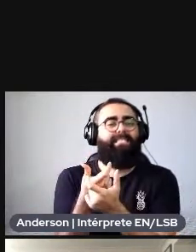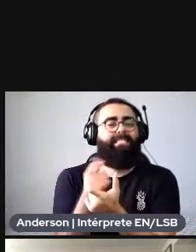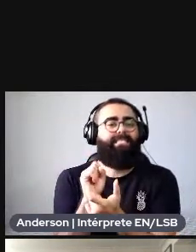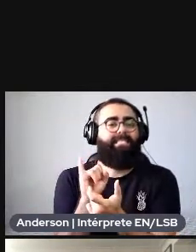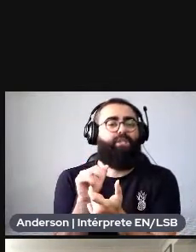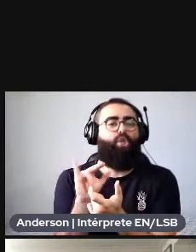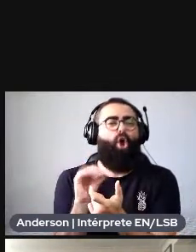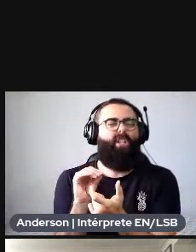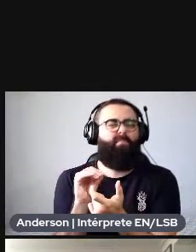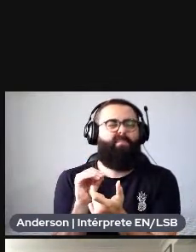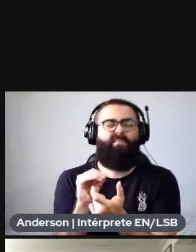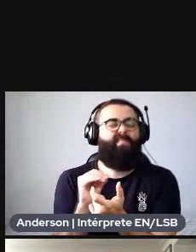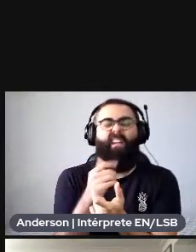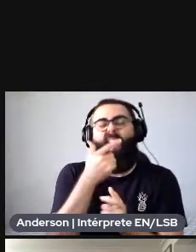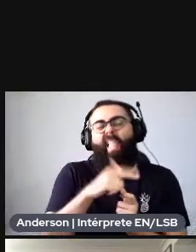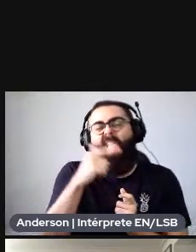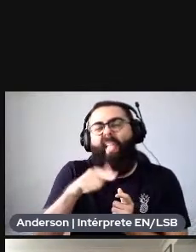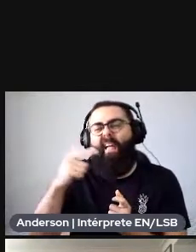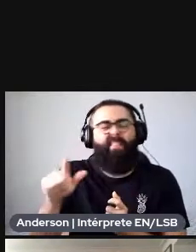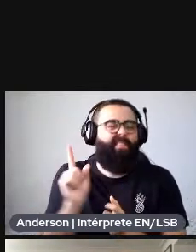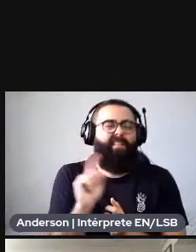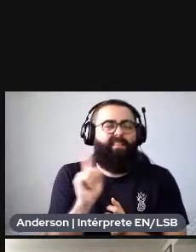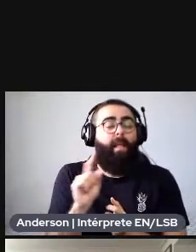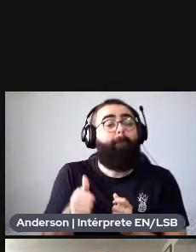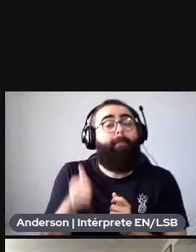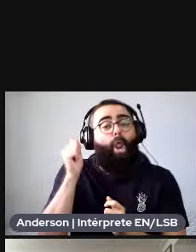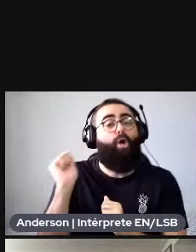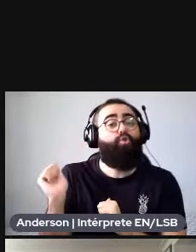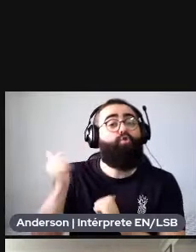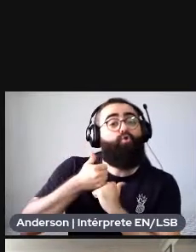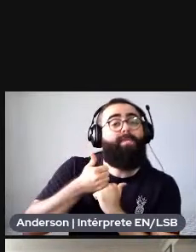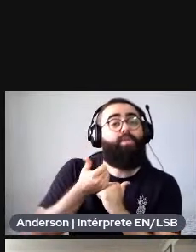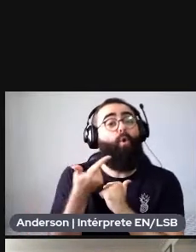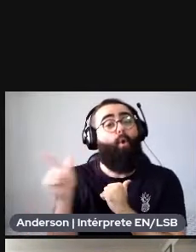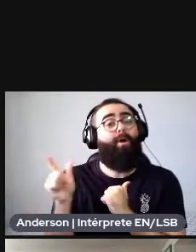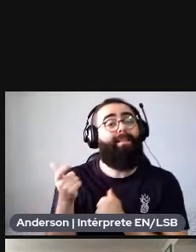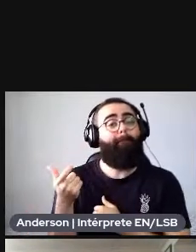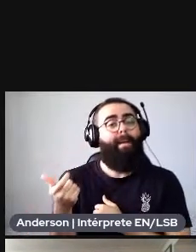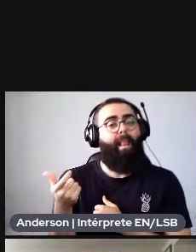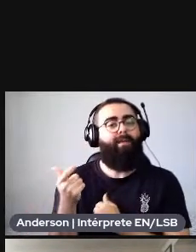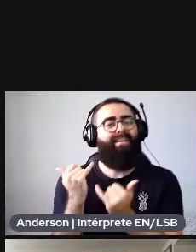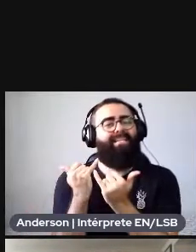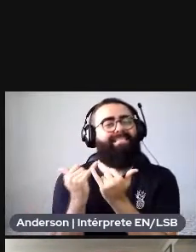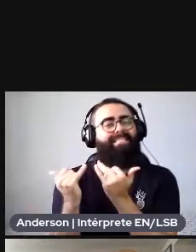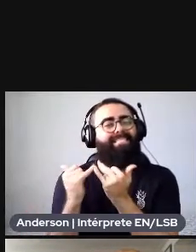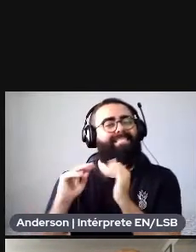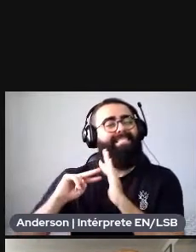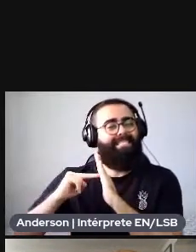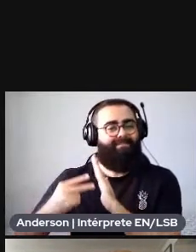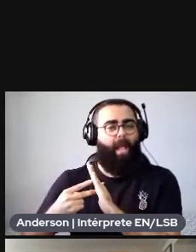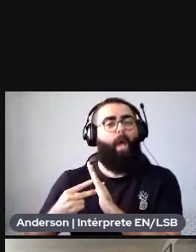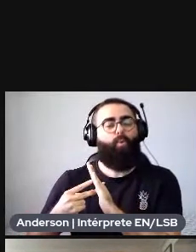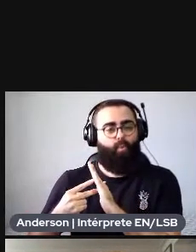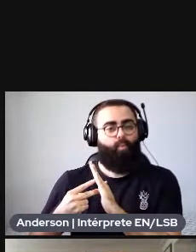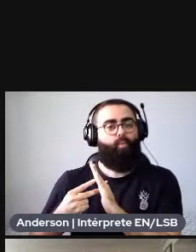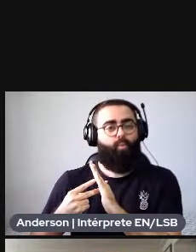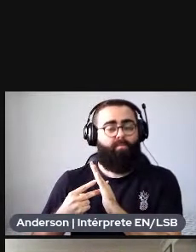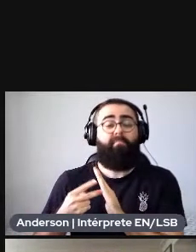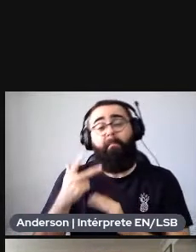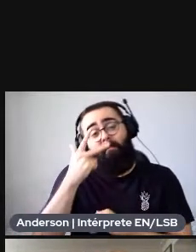escrita em português. Pelo menos em português europeu, assim é, e penso que será também em português do Brasil.